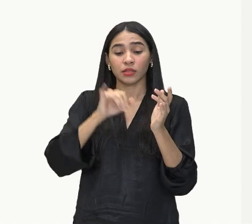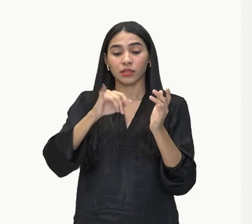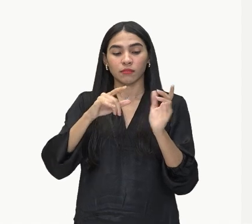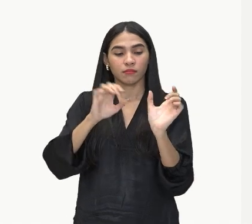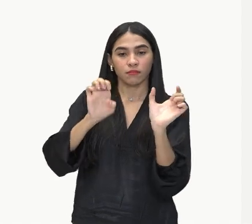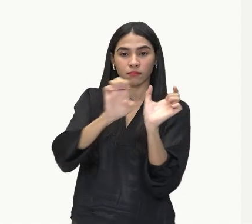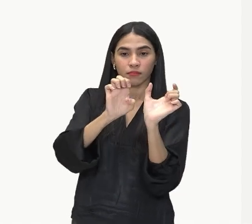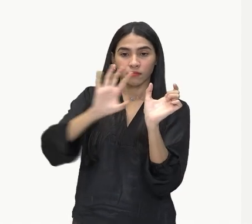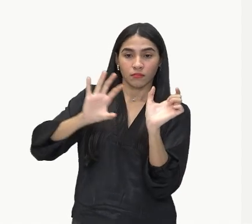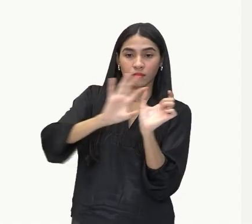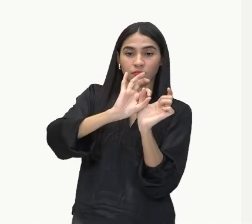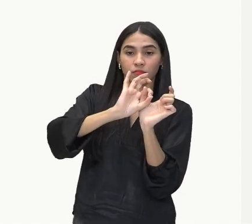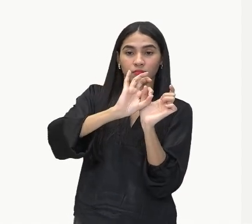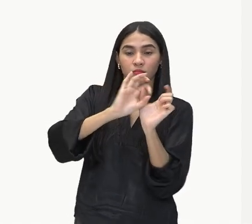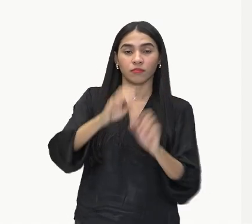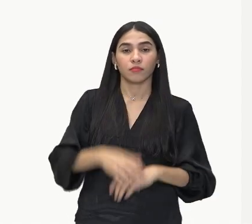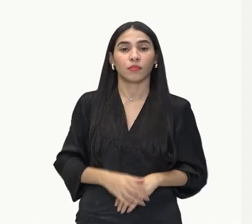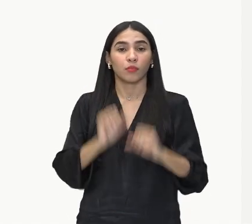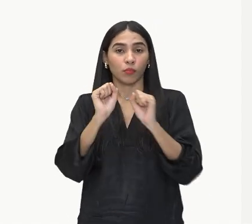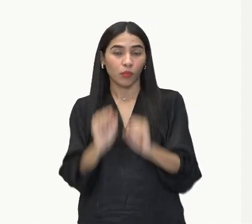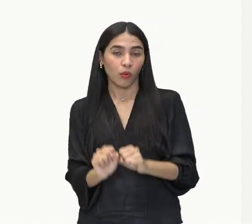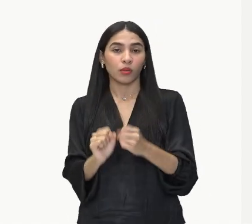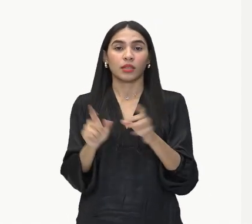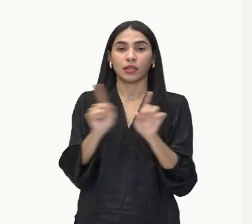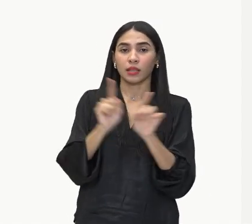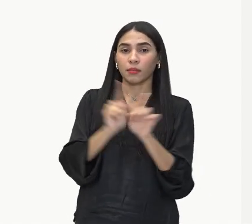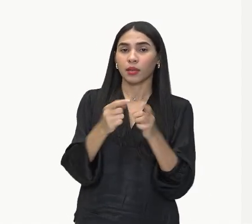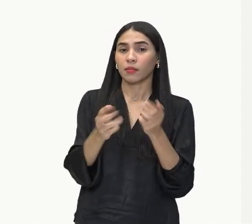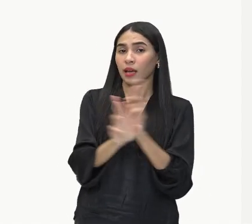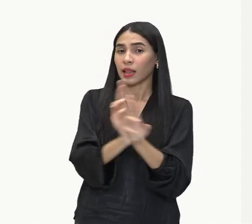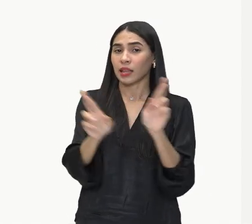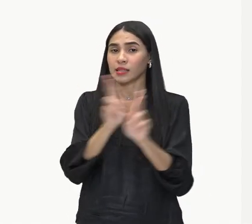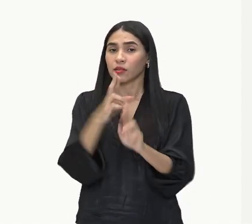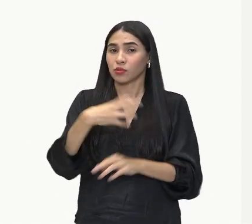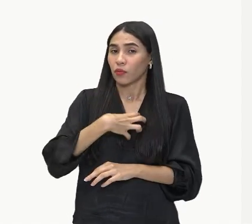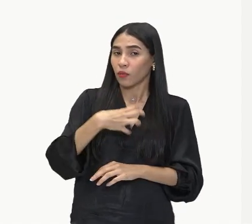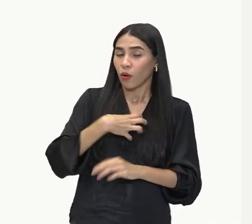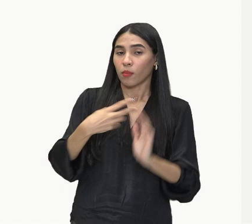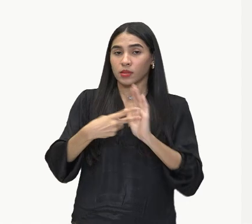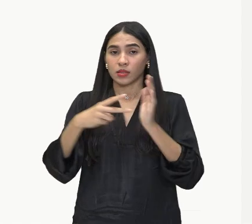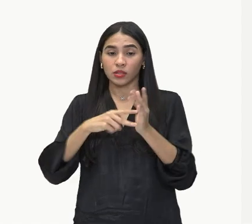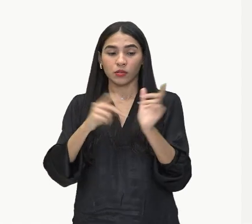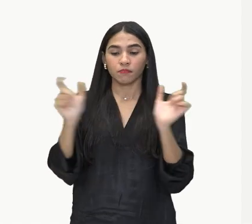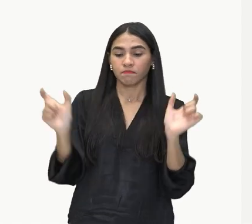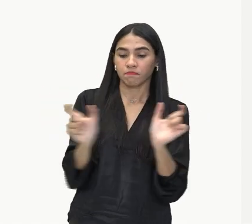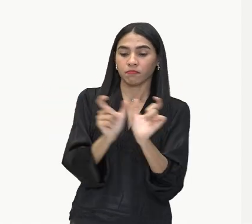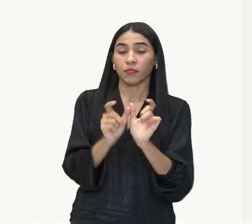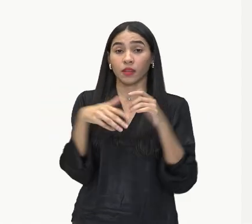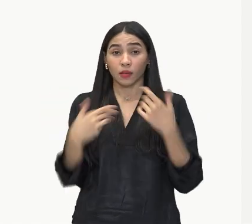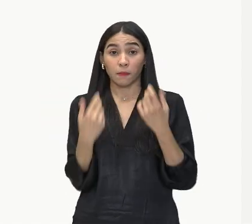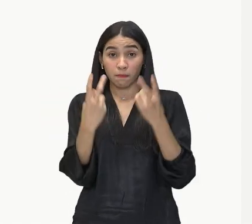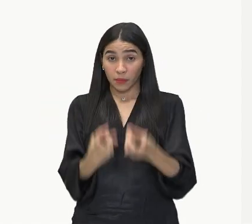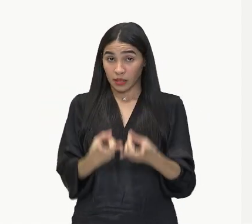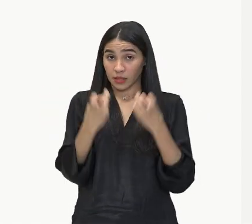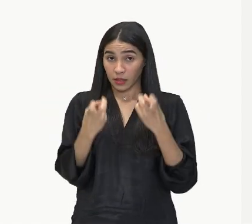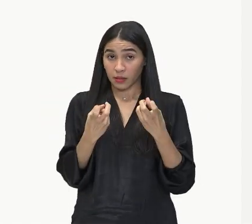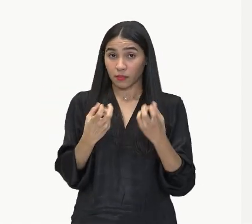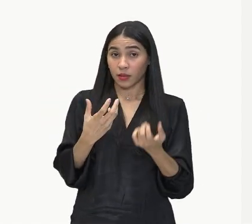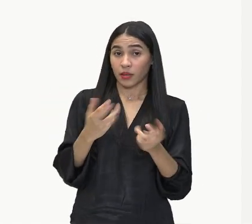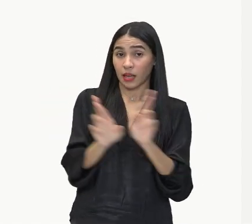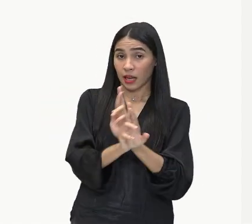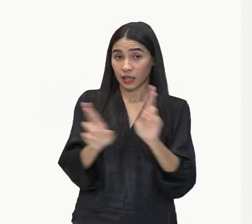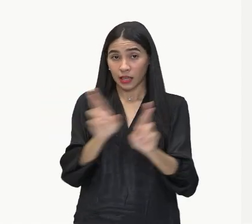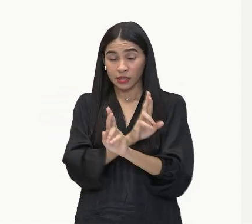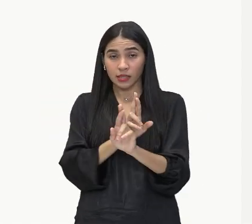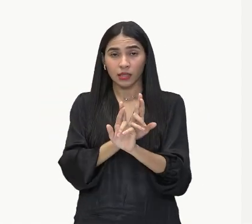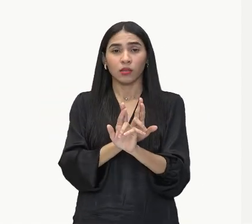de conjunções. Elas podem estabelecer uma relação de sentido uma com as outras. E observem que a relação de sentido que se estabelece aqui